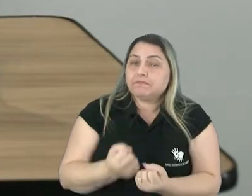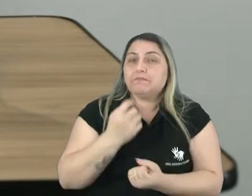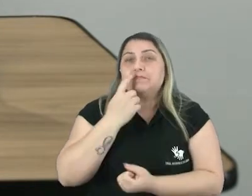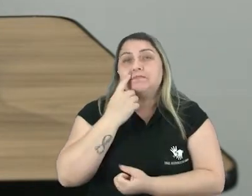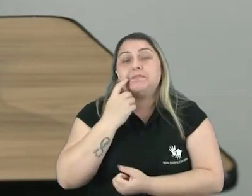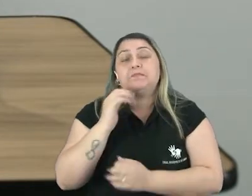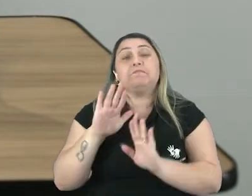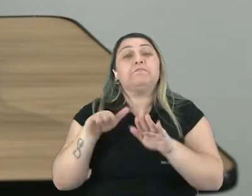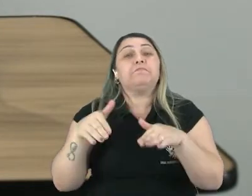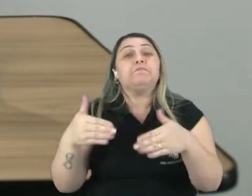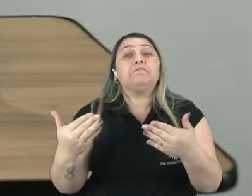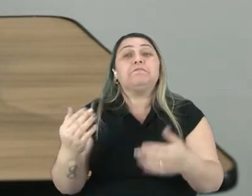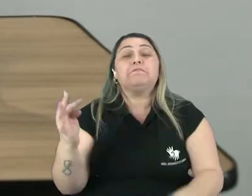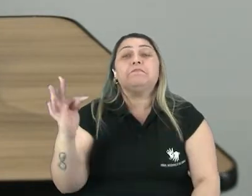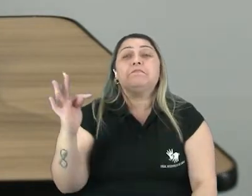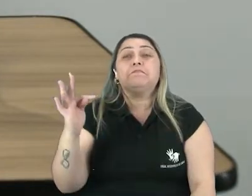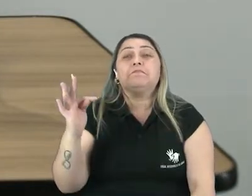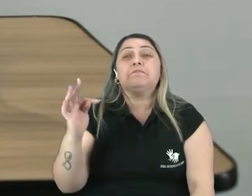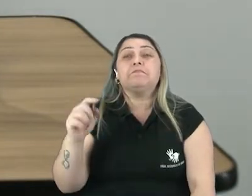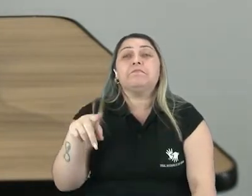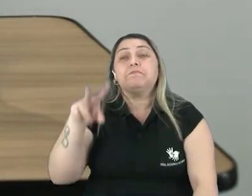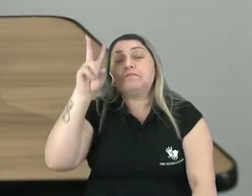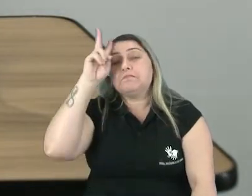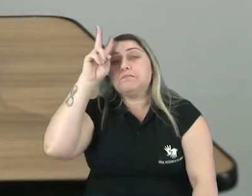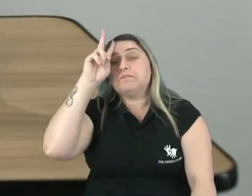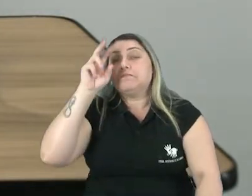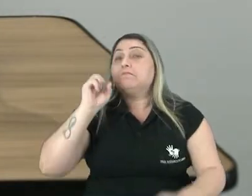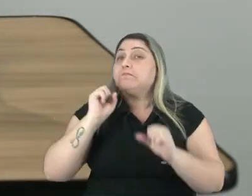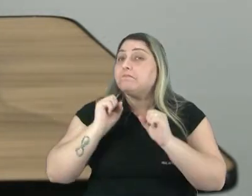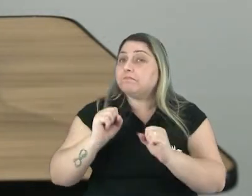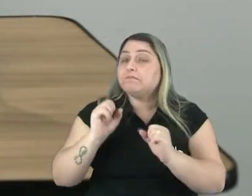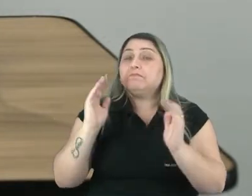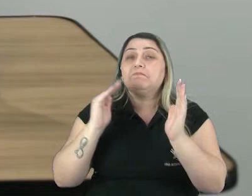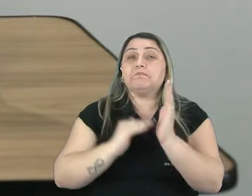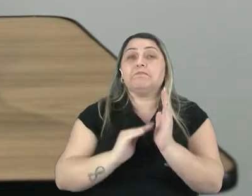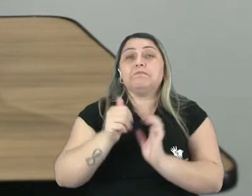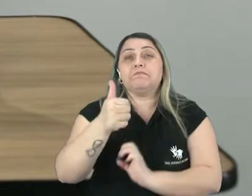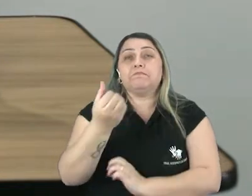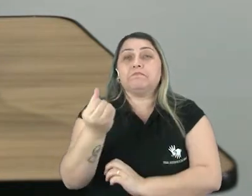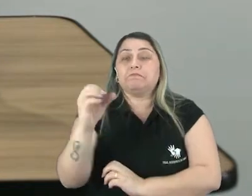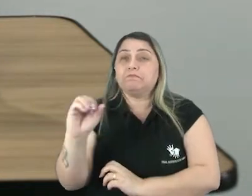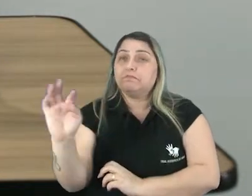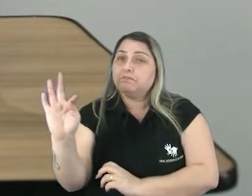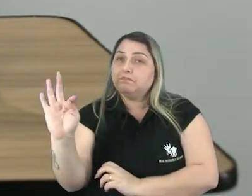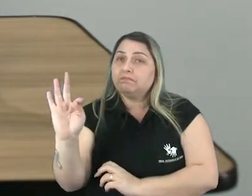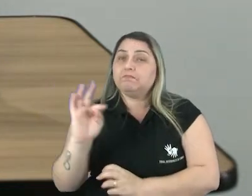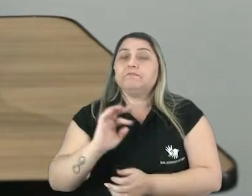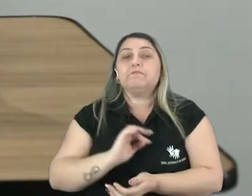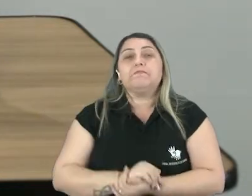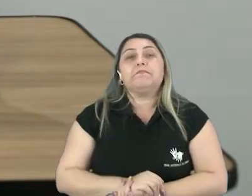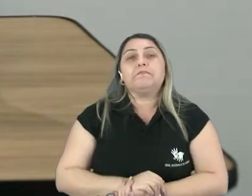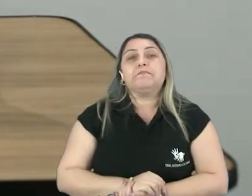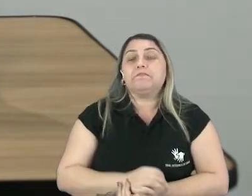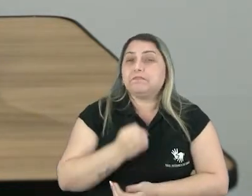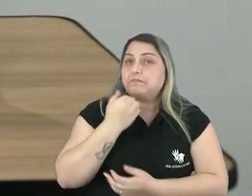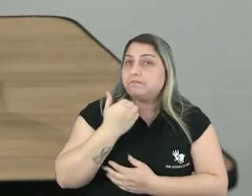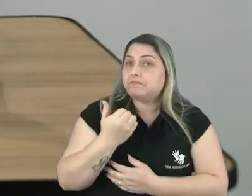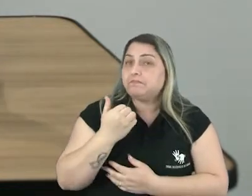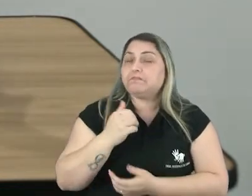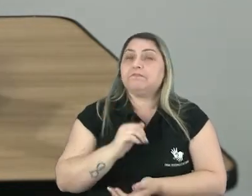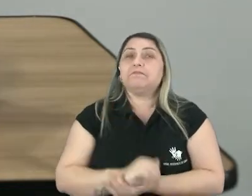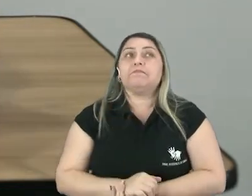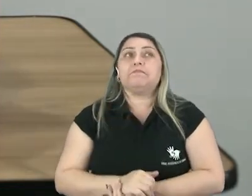média, quantas toneladas? Quem lembra? Ela pode atingir até 160 toneladas. Muito